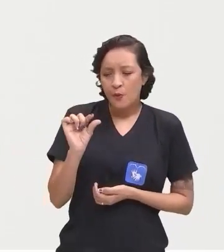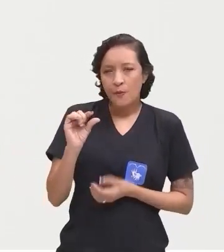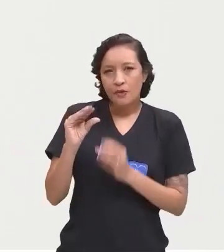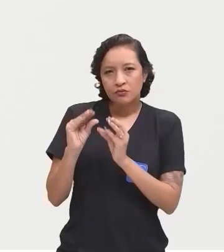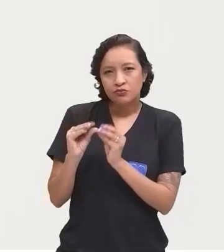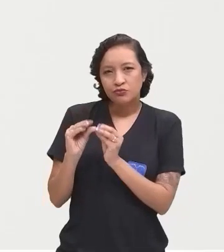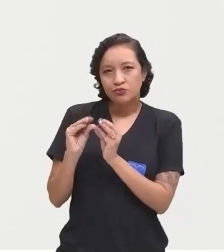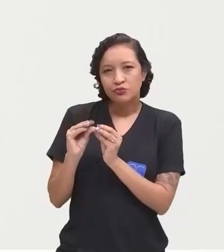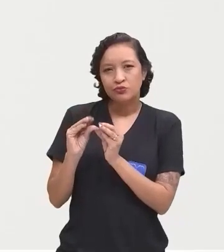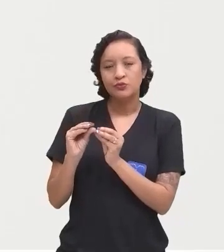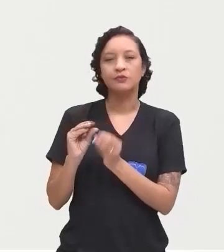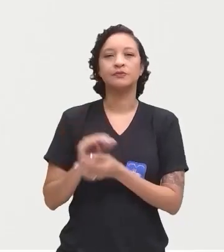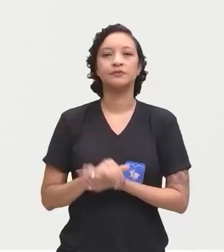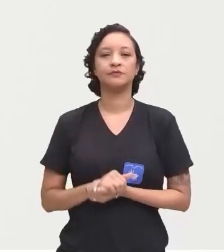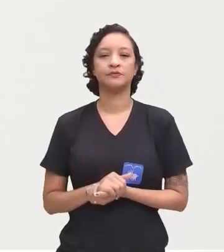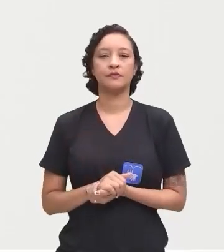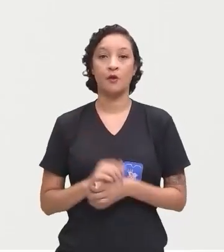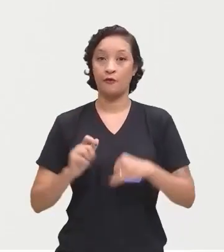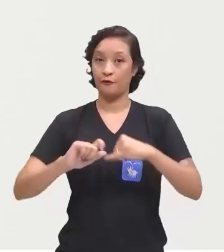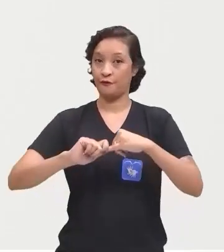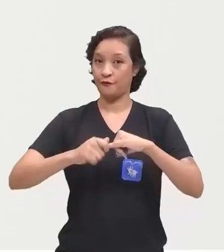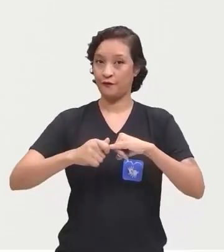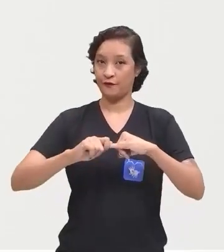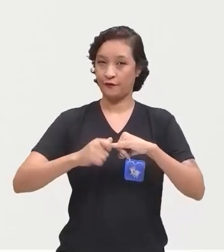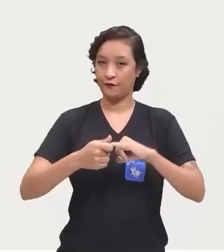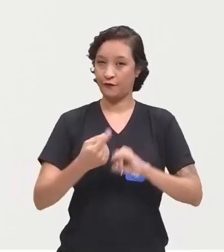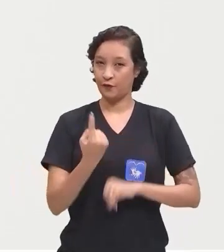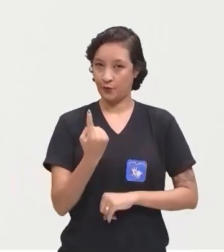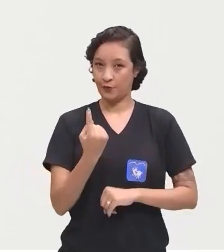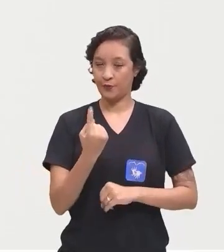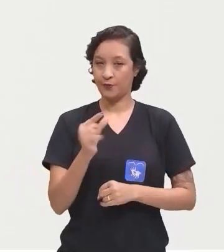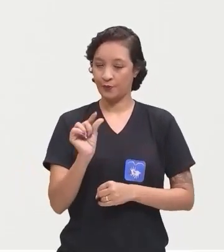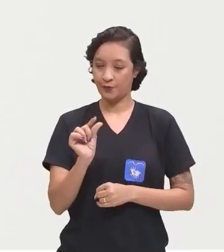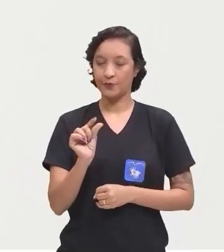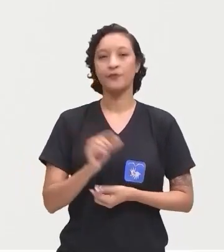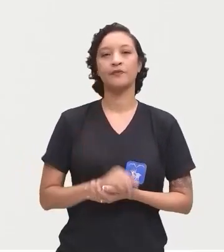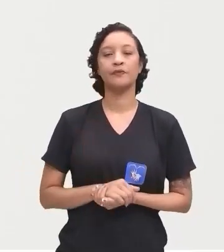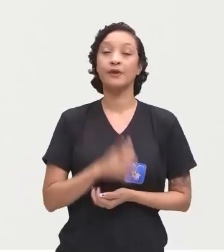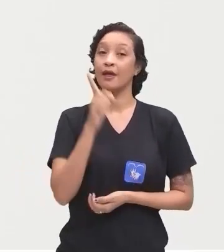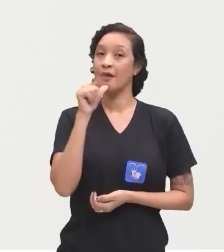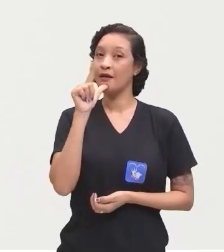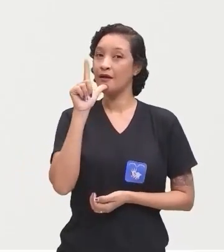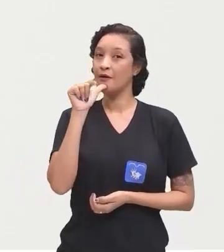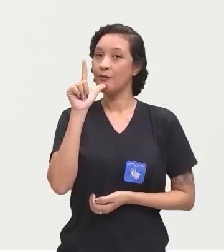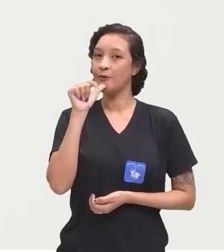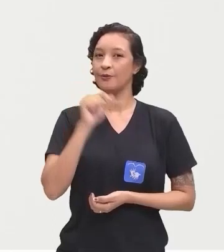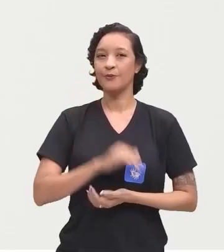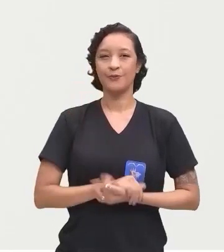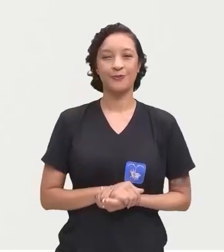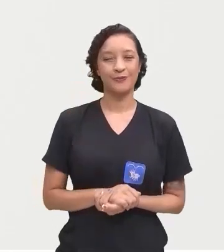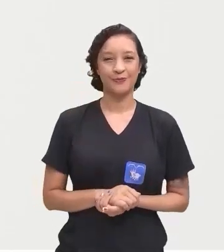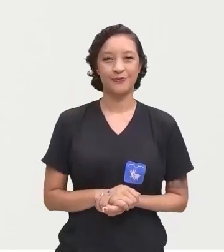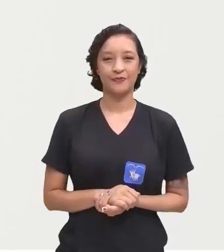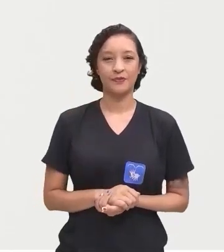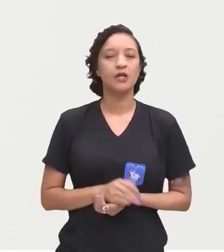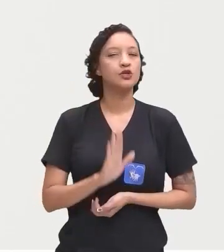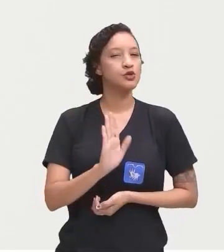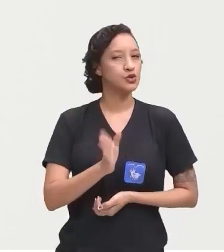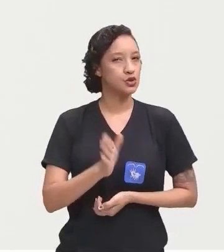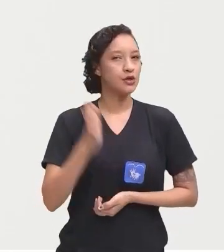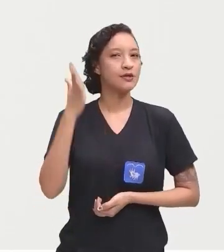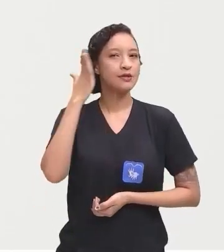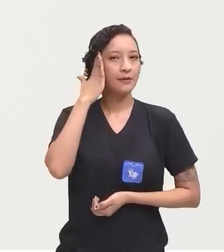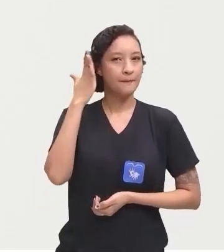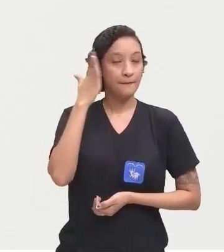algodão, um grão de feijão e água. Agora que nós já sabemos quais